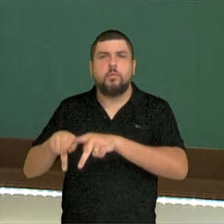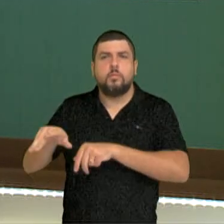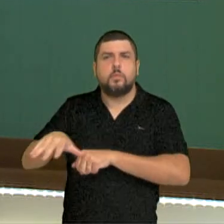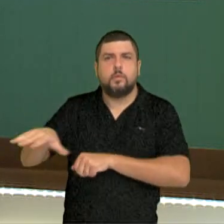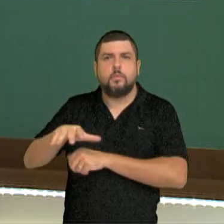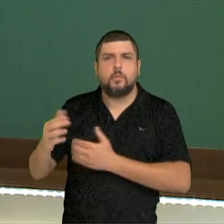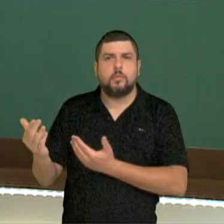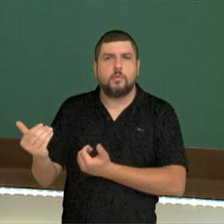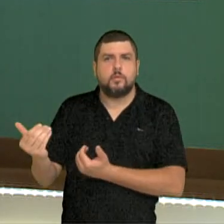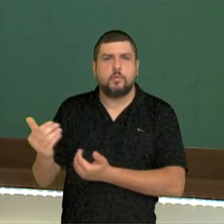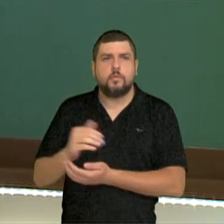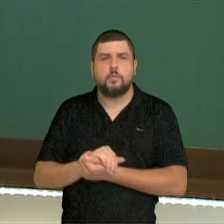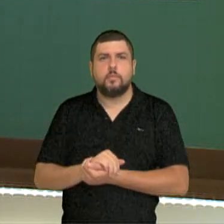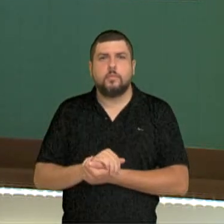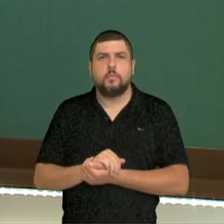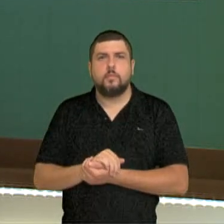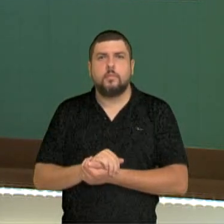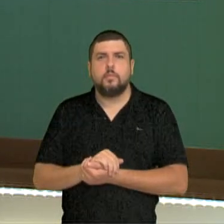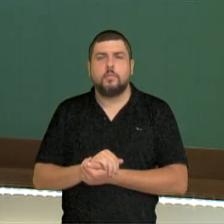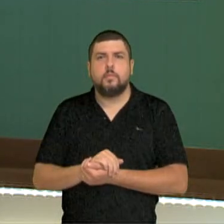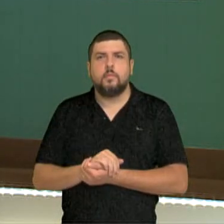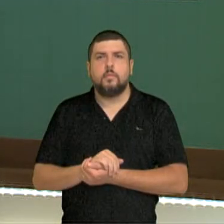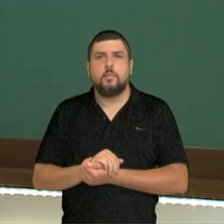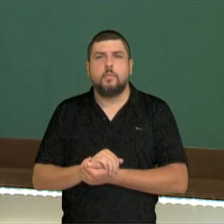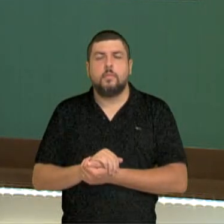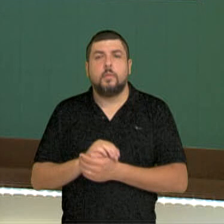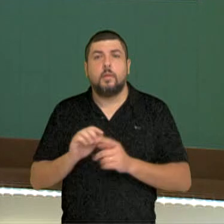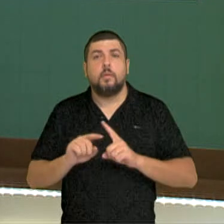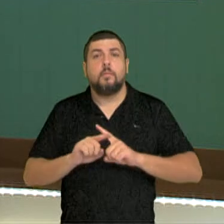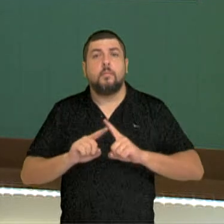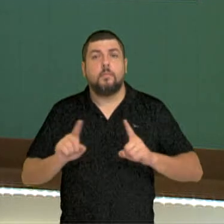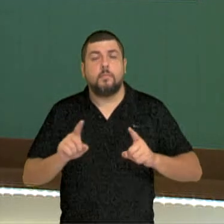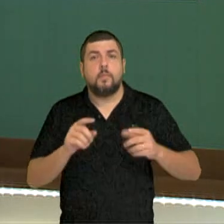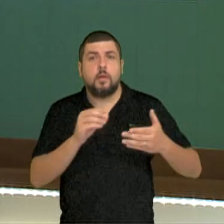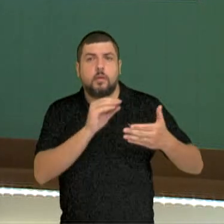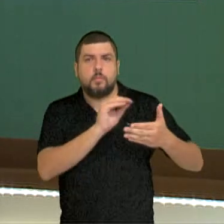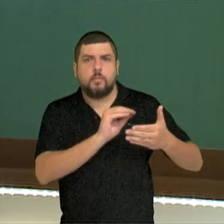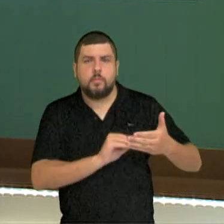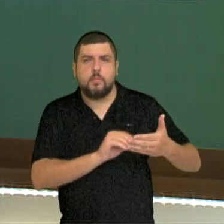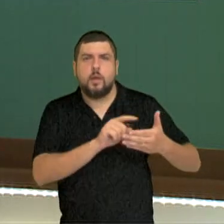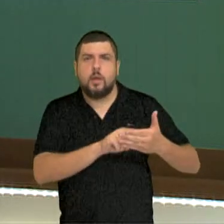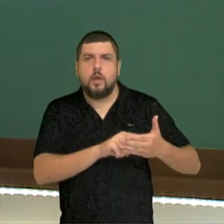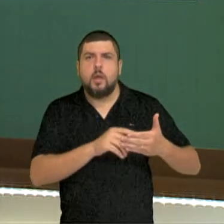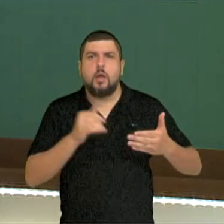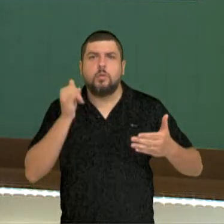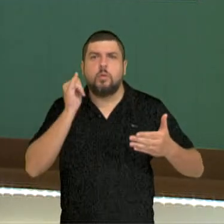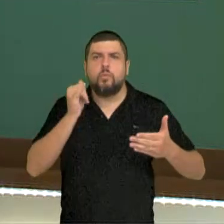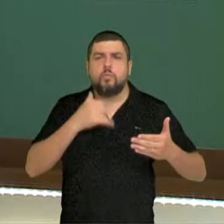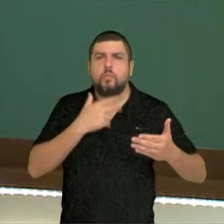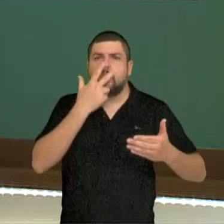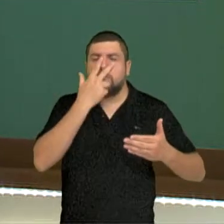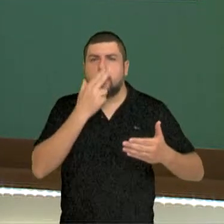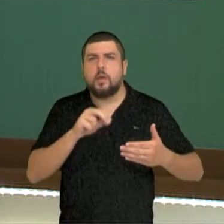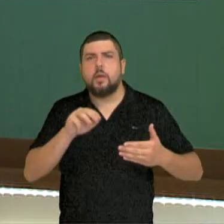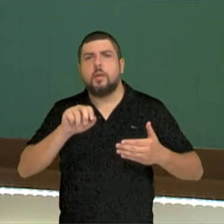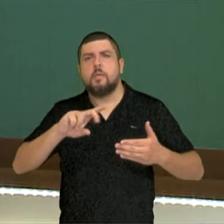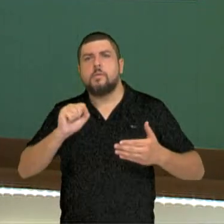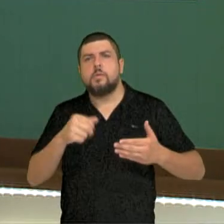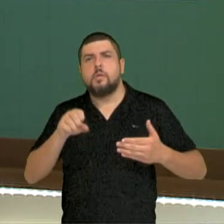em alguma medida, não sei bem a razão, mas esse conto me fez lembrar da Causa Secreta, de Machado de